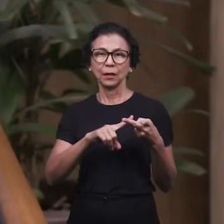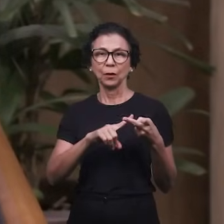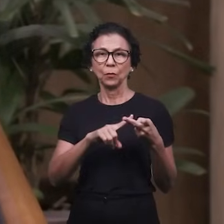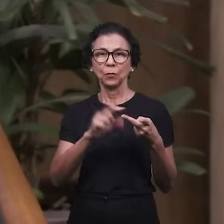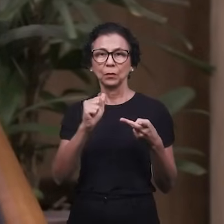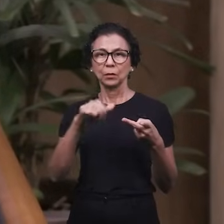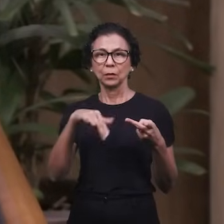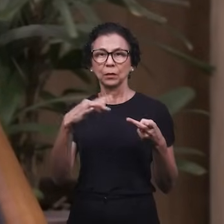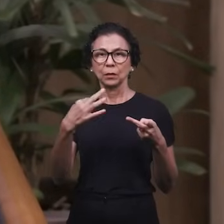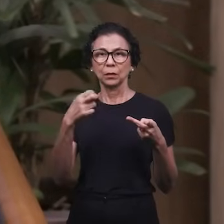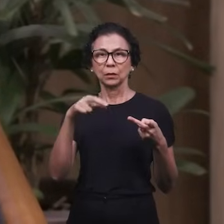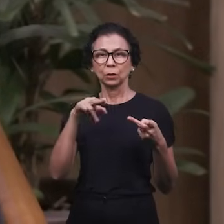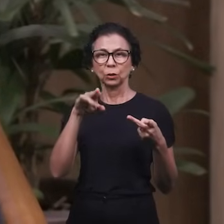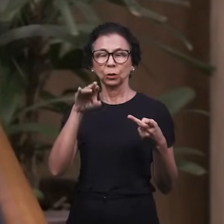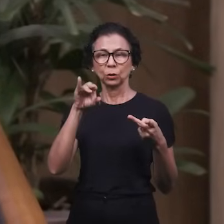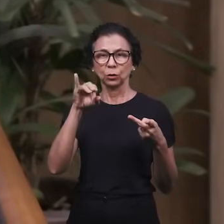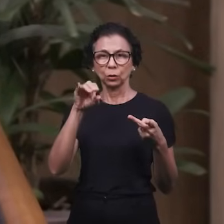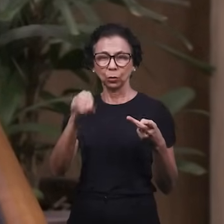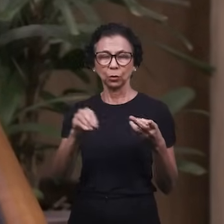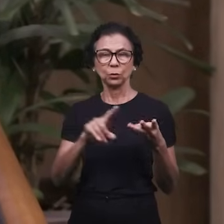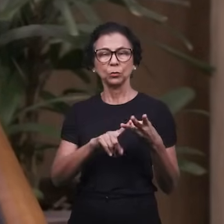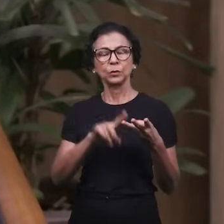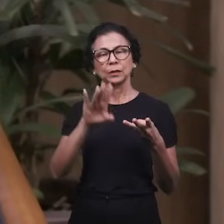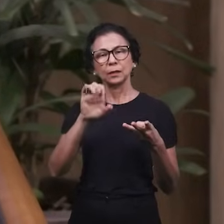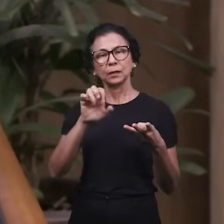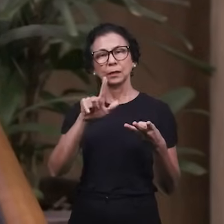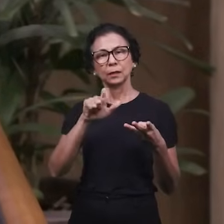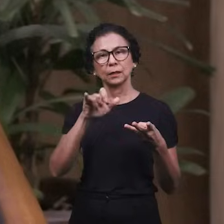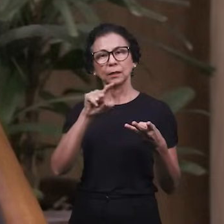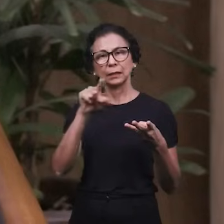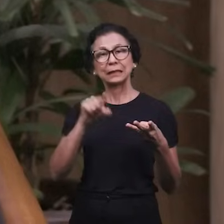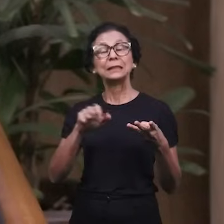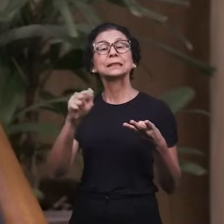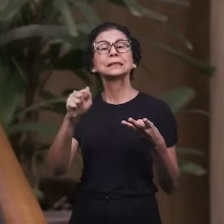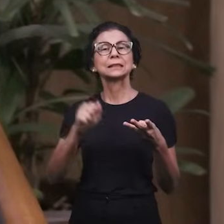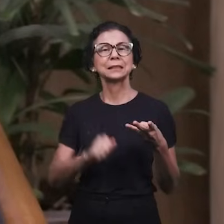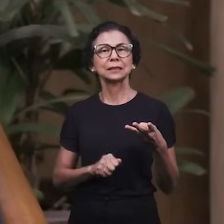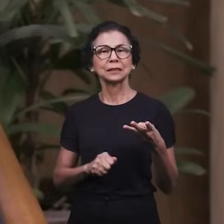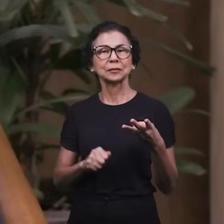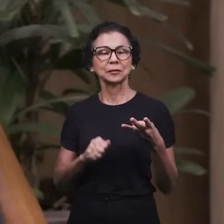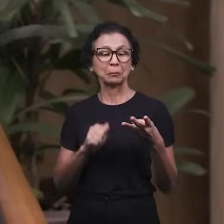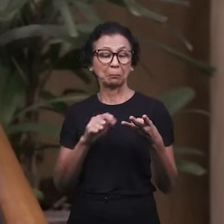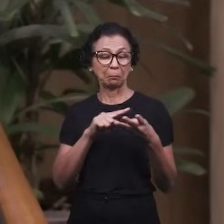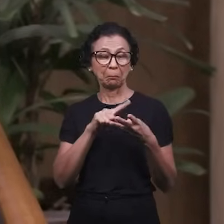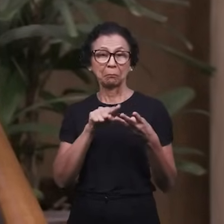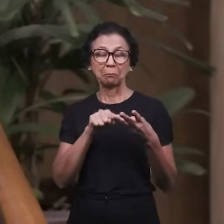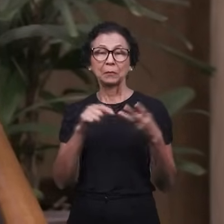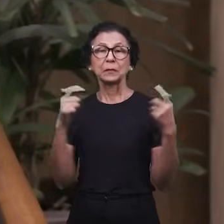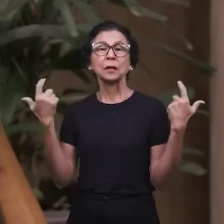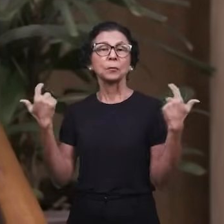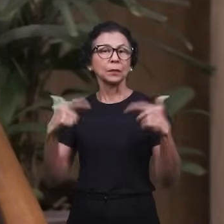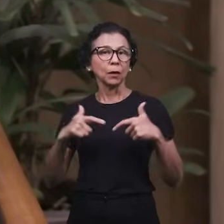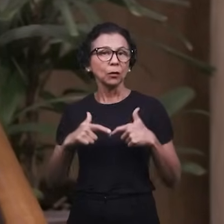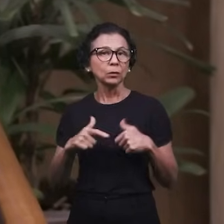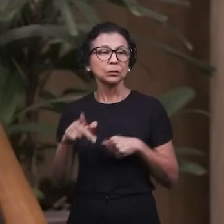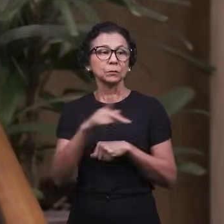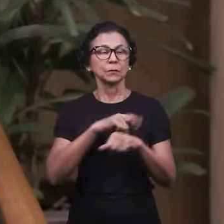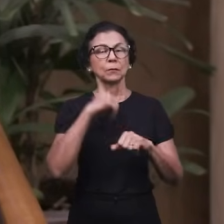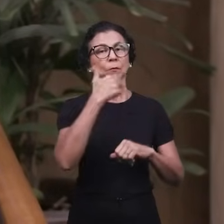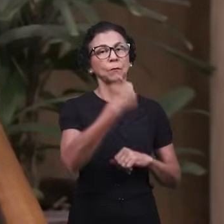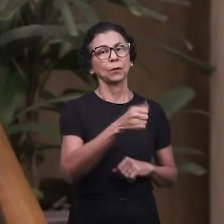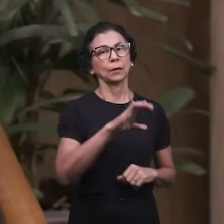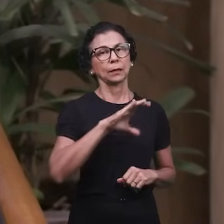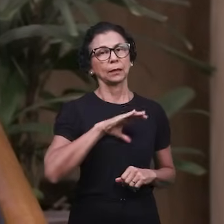Antônio e a nossa irmã Elisa. E eles mandaram esse vídeo, sabe de onde? Do Canadá, da cidade de Vancouver,